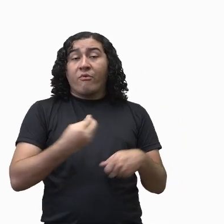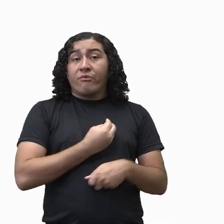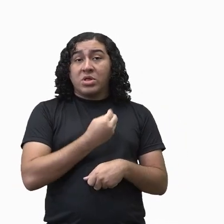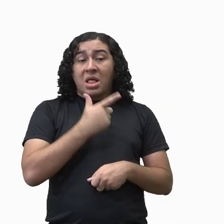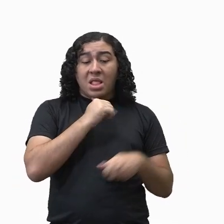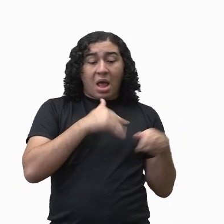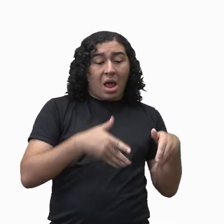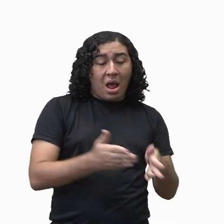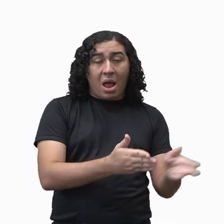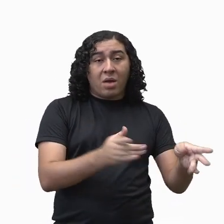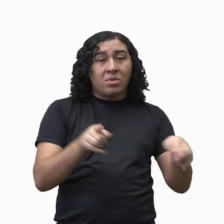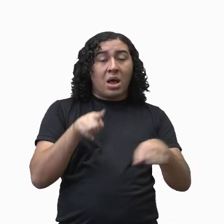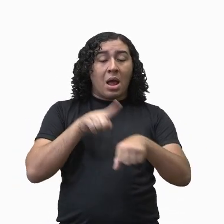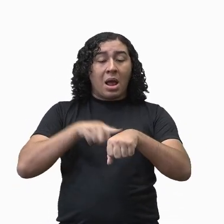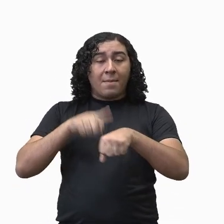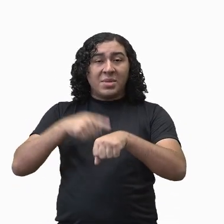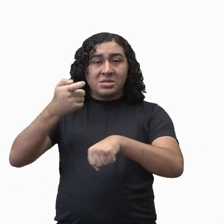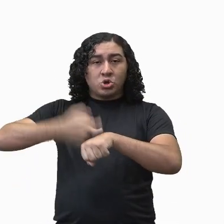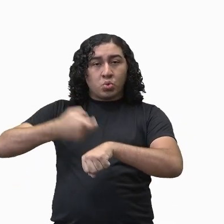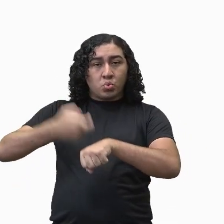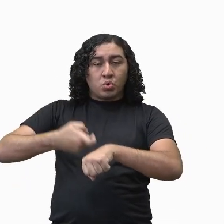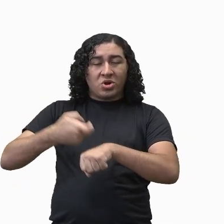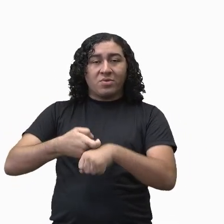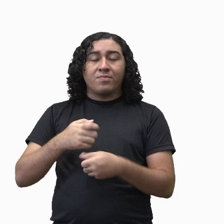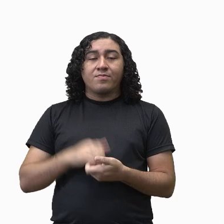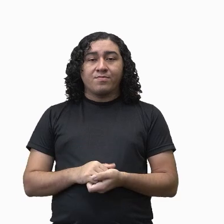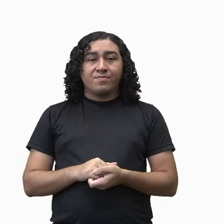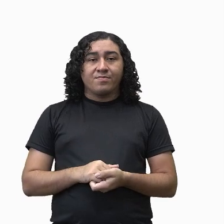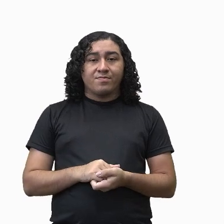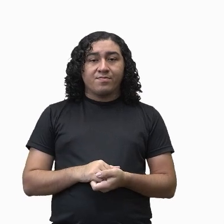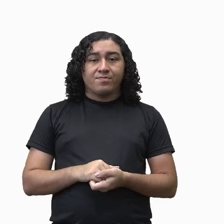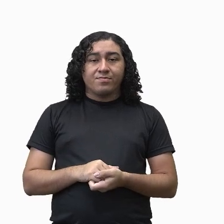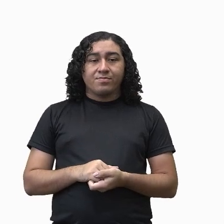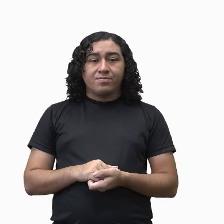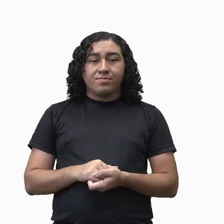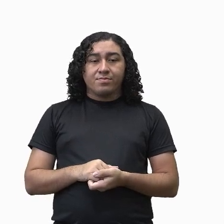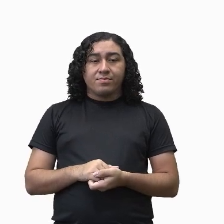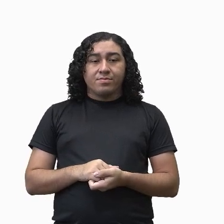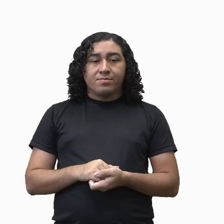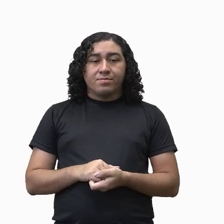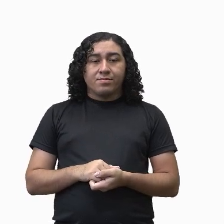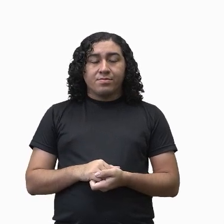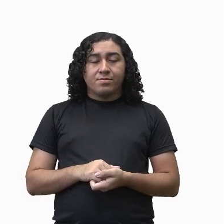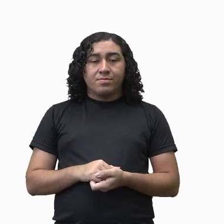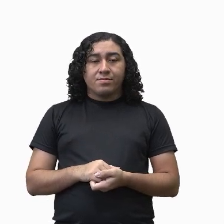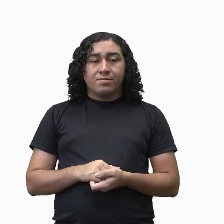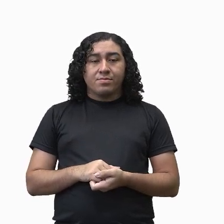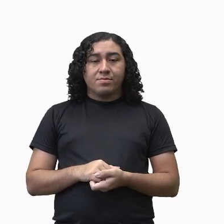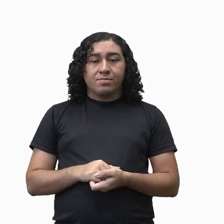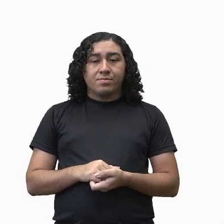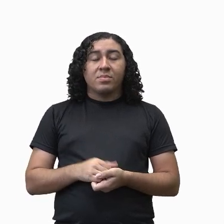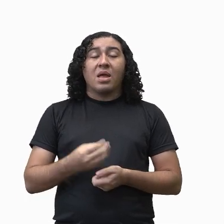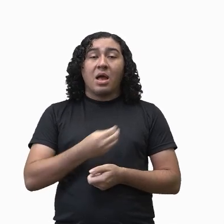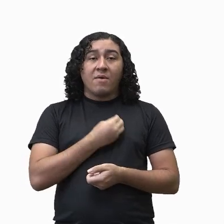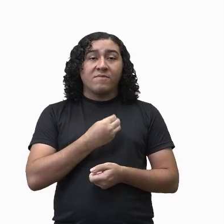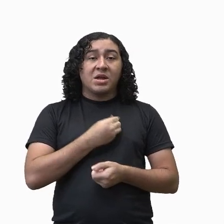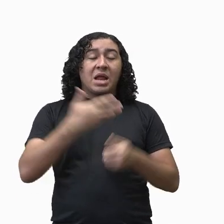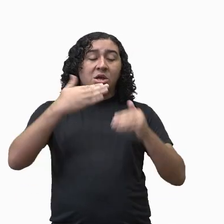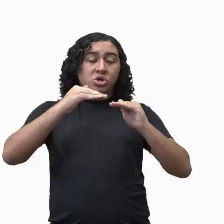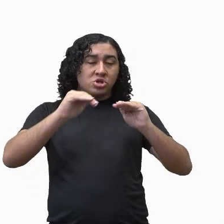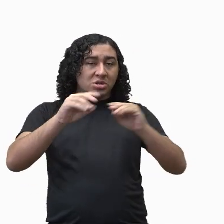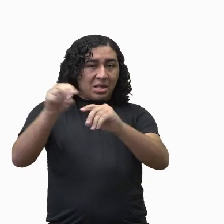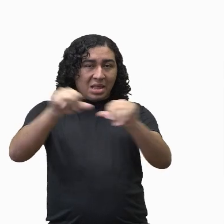é sólido, ele não tem tímpano, e o habitat geralmente é subterrâneo, em